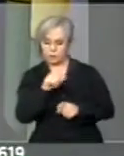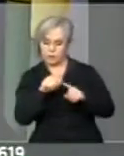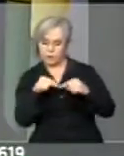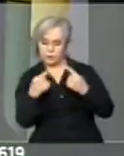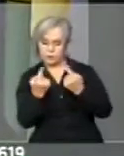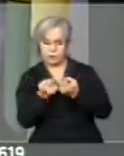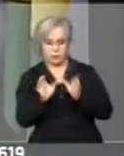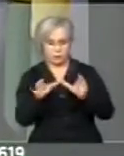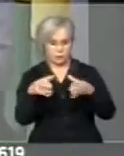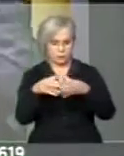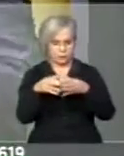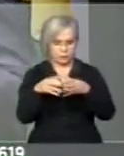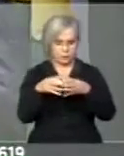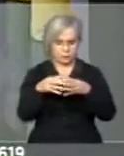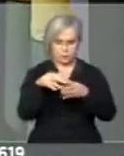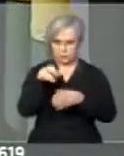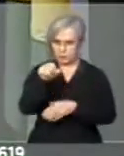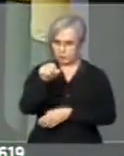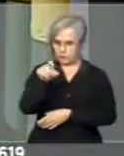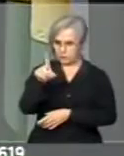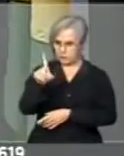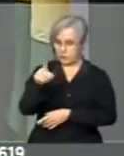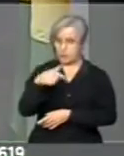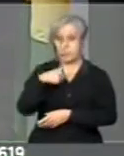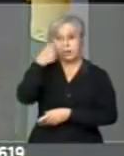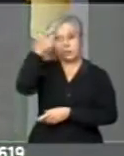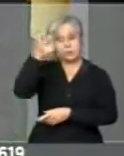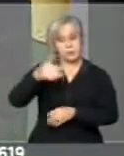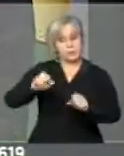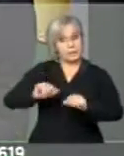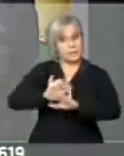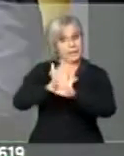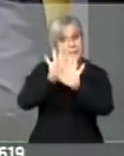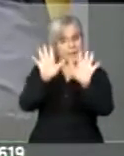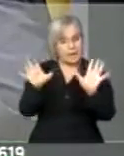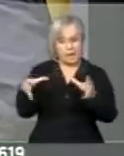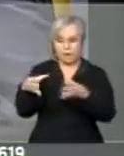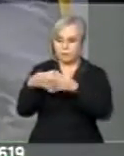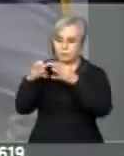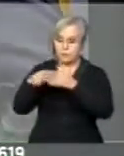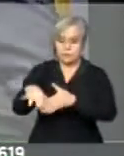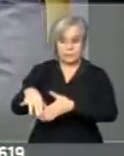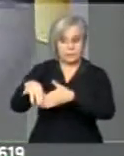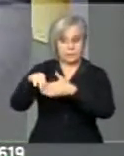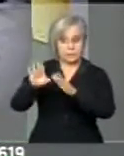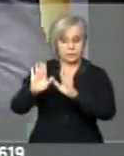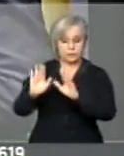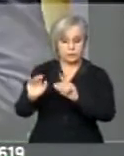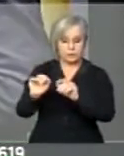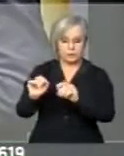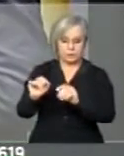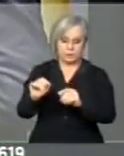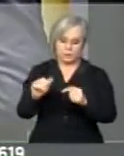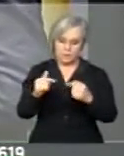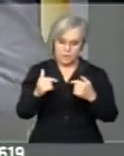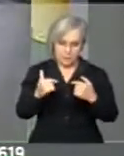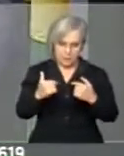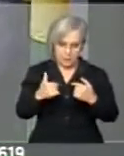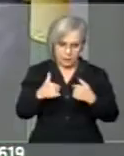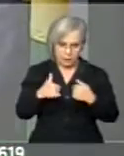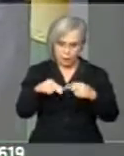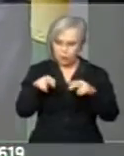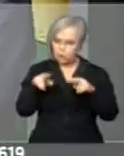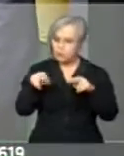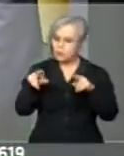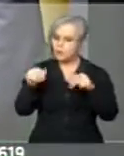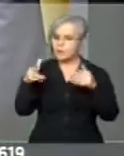partido e deixei claro dentro do partido, muito claro na liderança do partido, que eu jamais